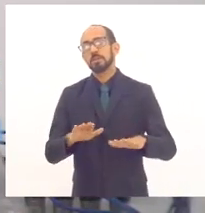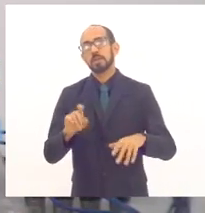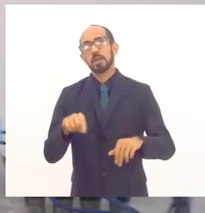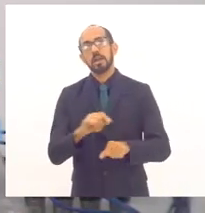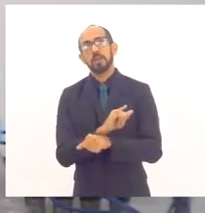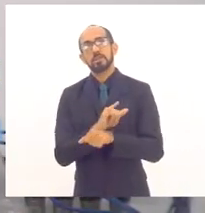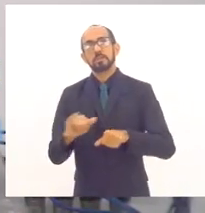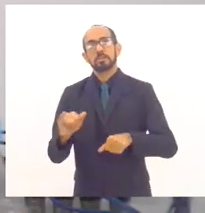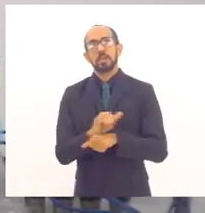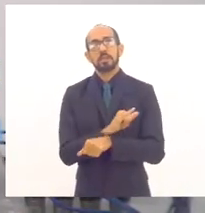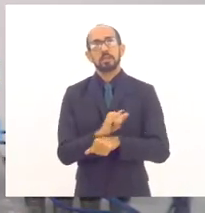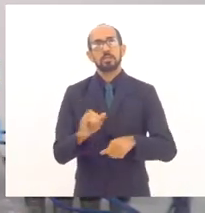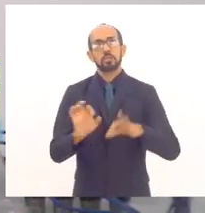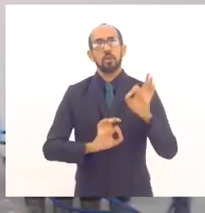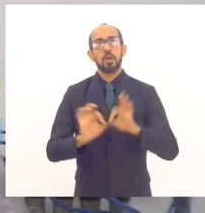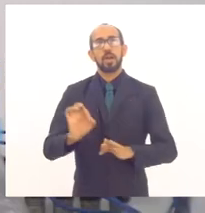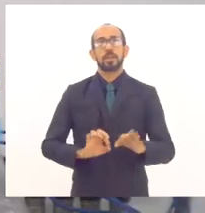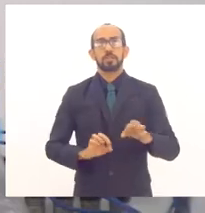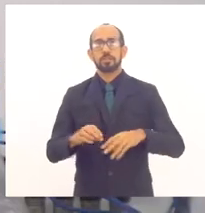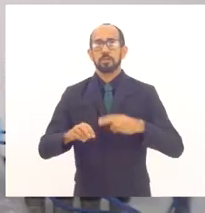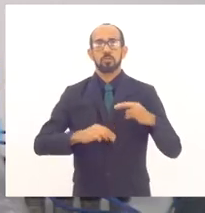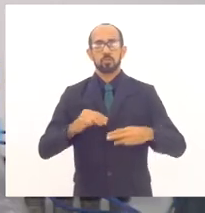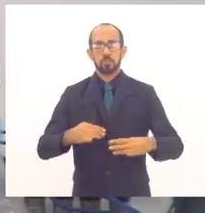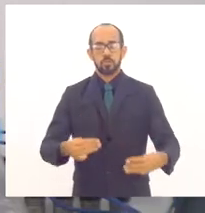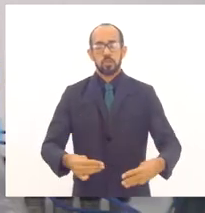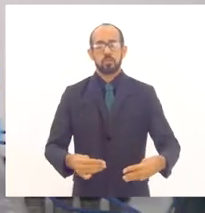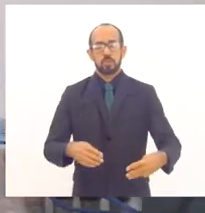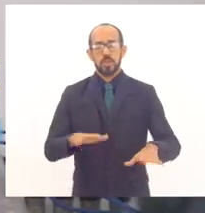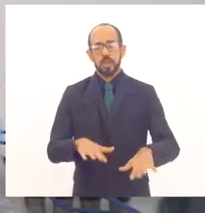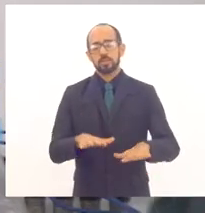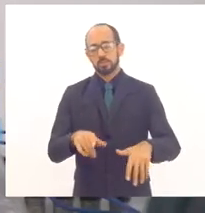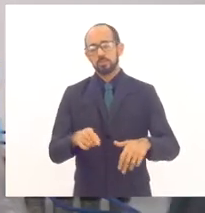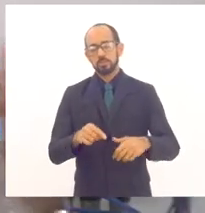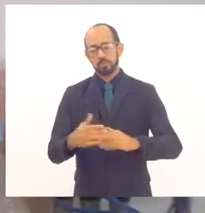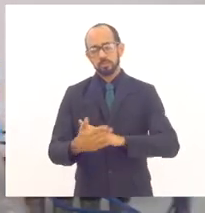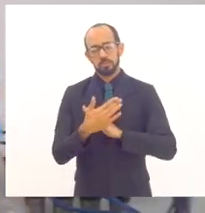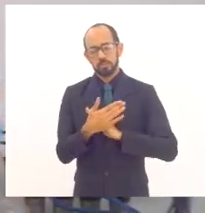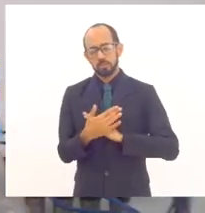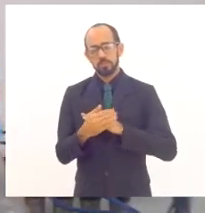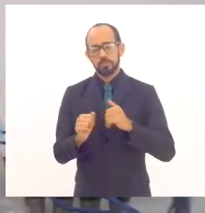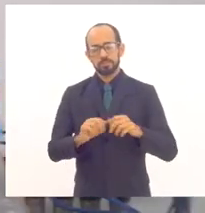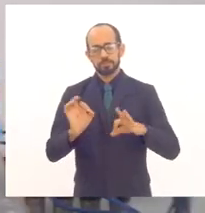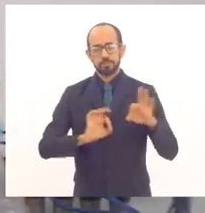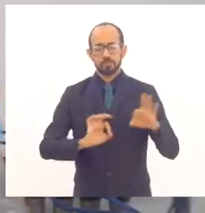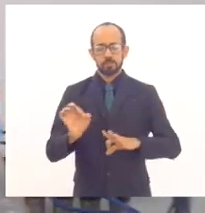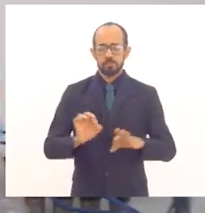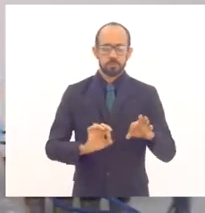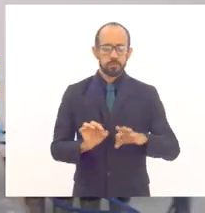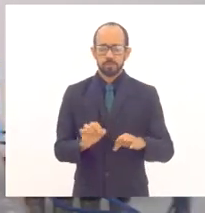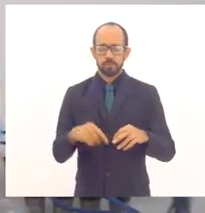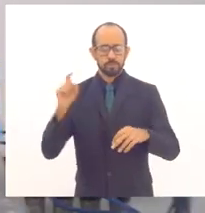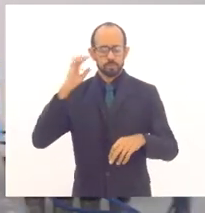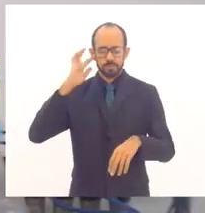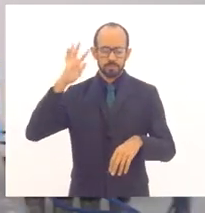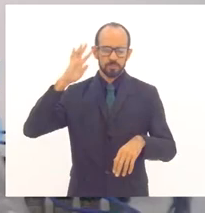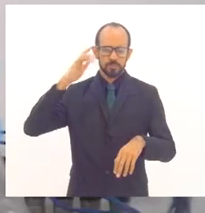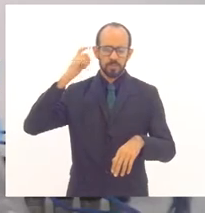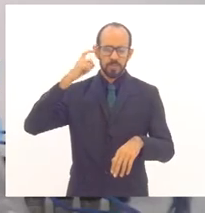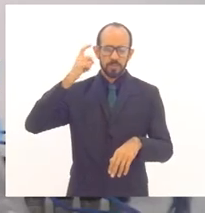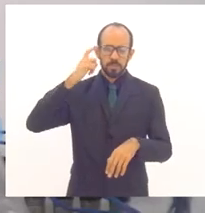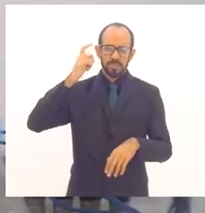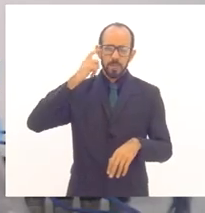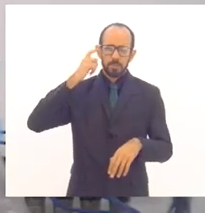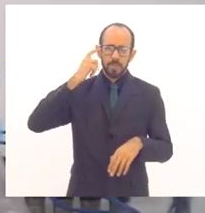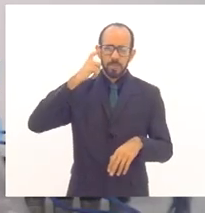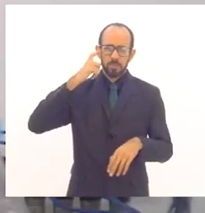instrumento que planeja, organiza os museus. E isso nos ajudou a organizar um pouco os pensamentos e as ideias e